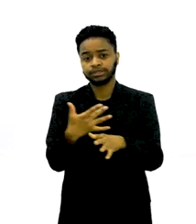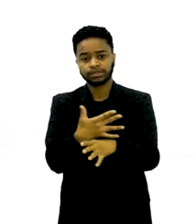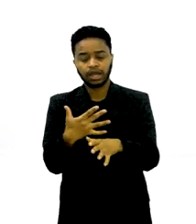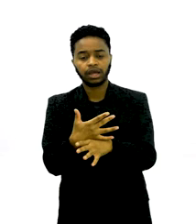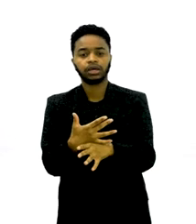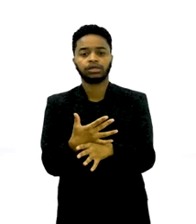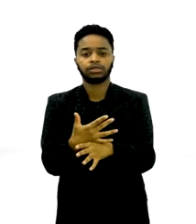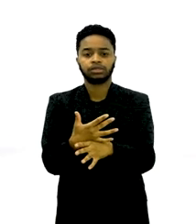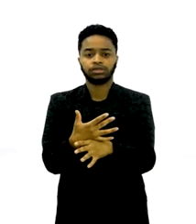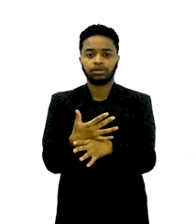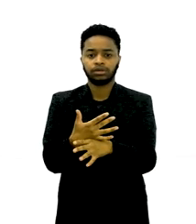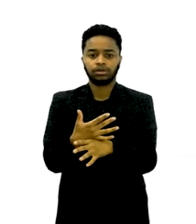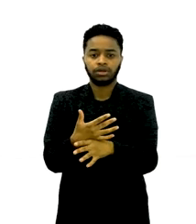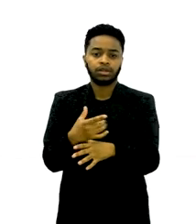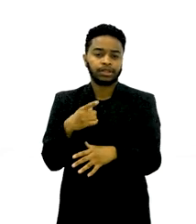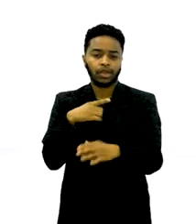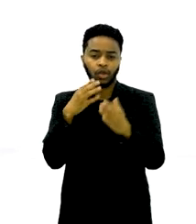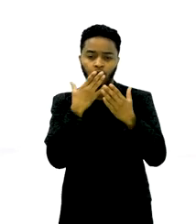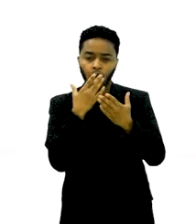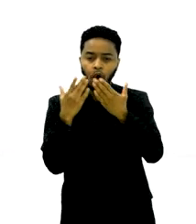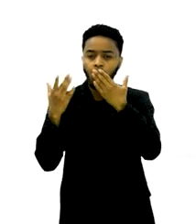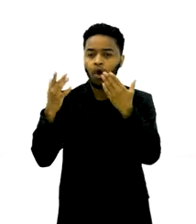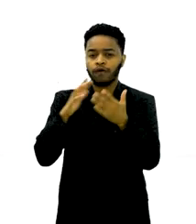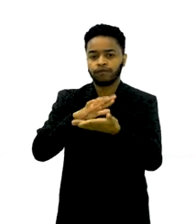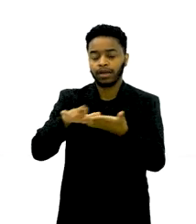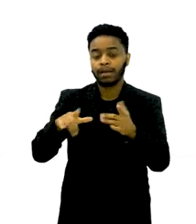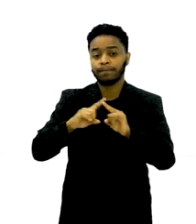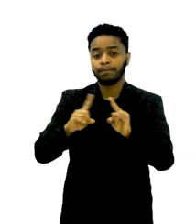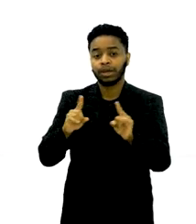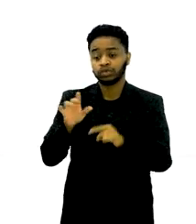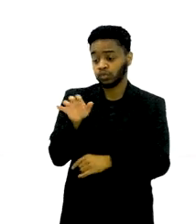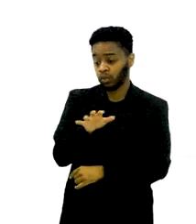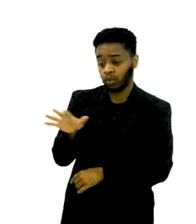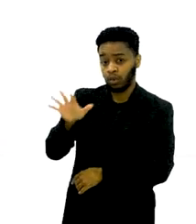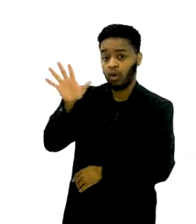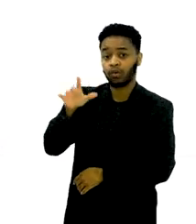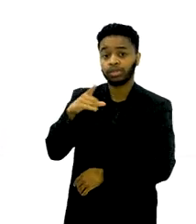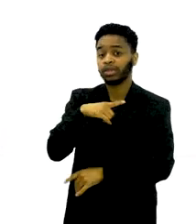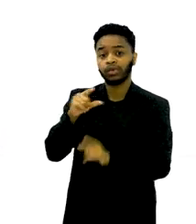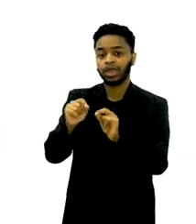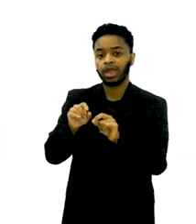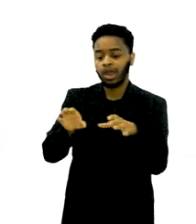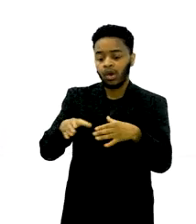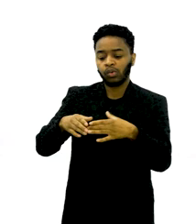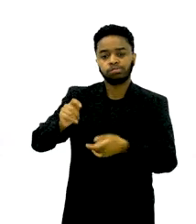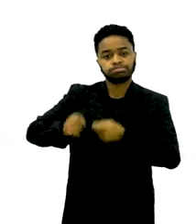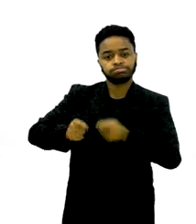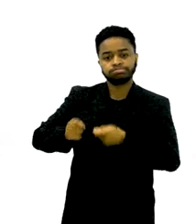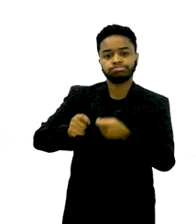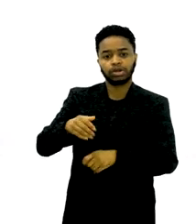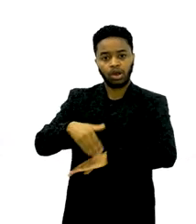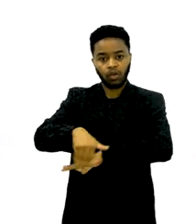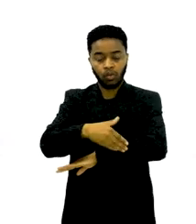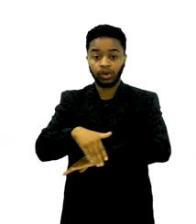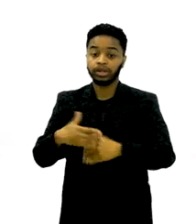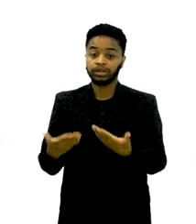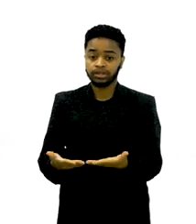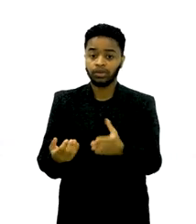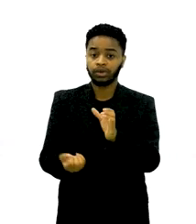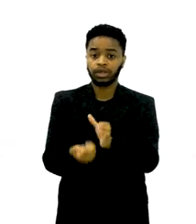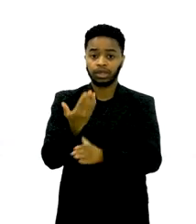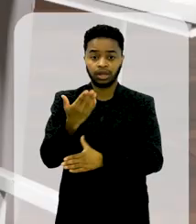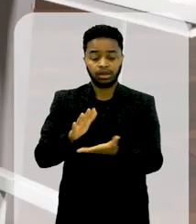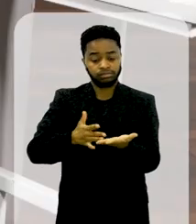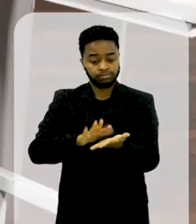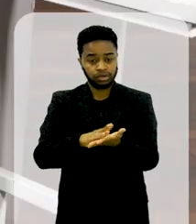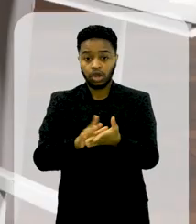e com do Corso e tal e nos morros os blocos então a criação das escolas de samba ela